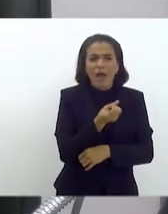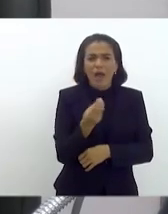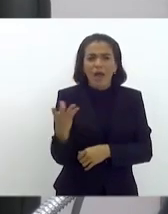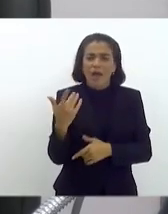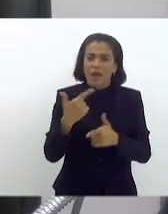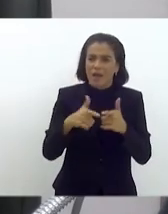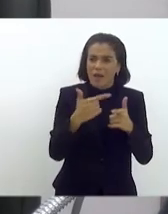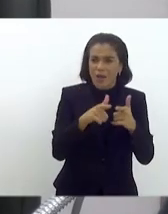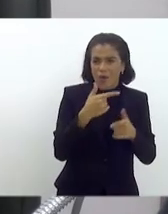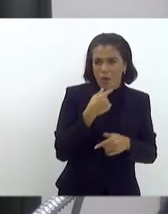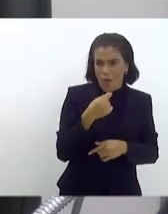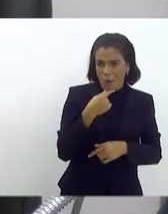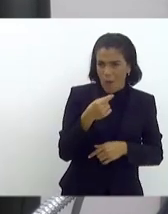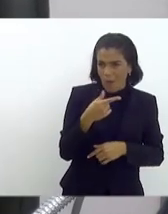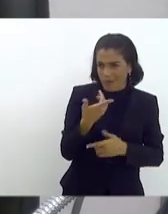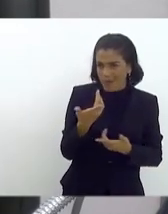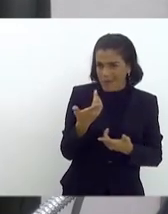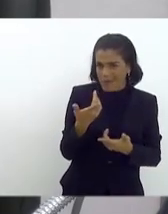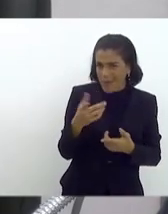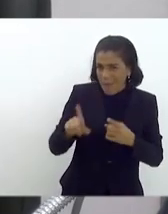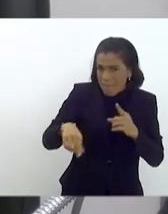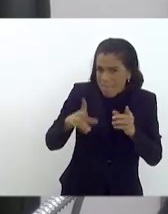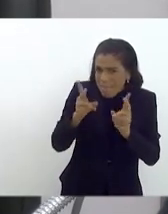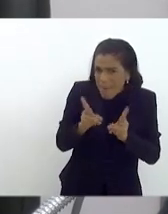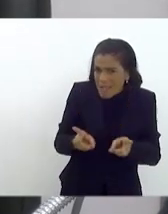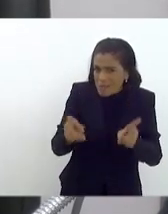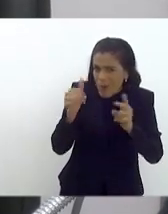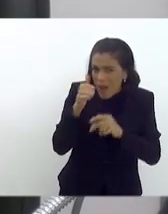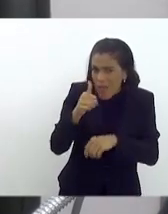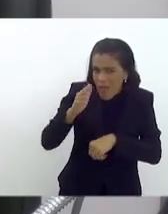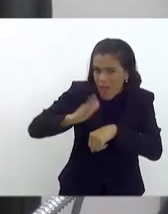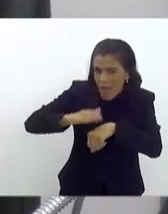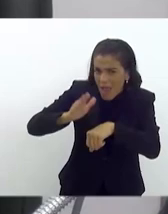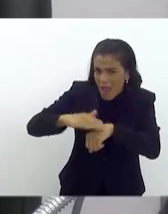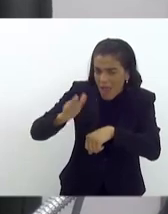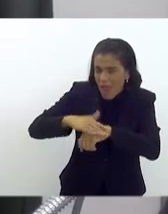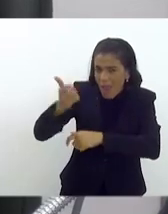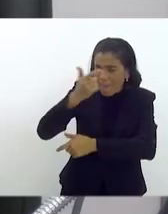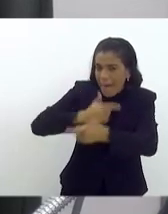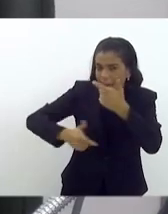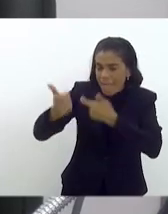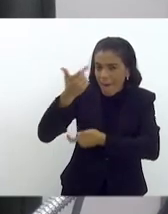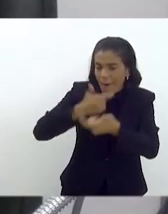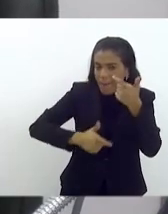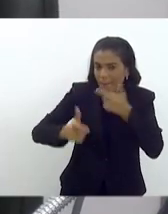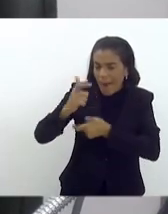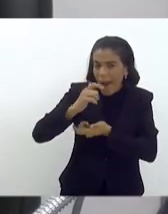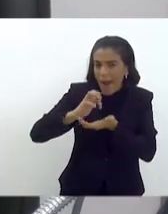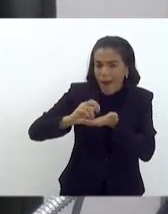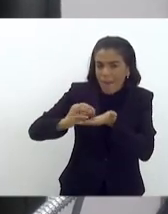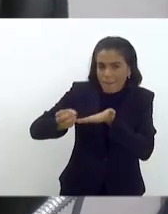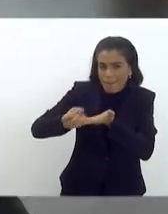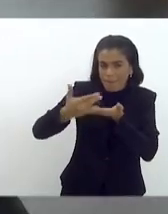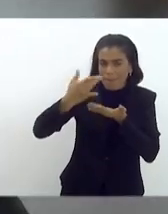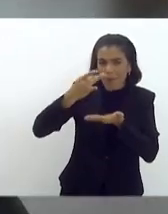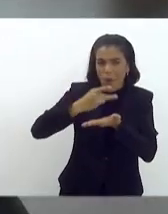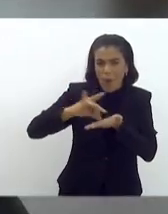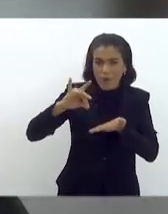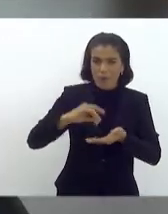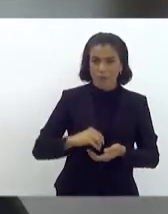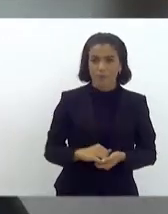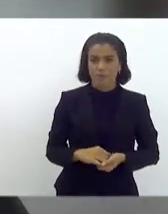e a gente ainda tem que escutar da nossa própria aqui da nossa própria gente algumas mensagens de ódio